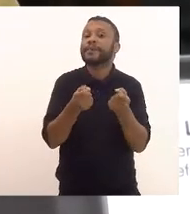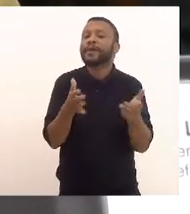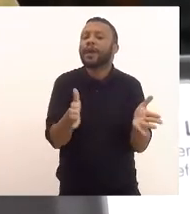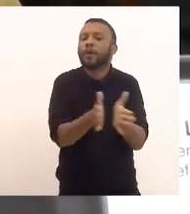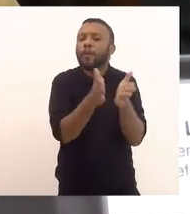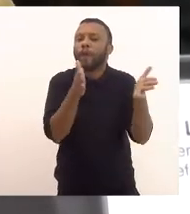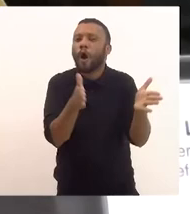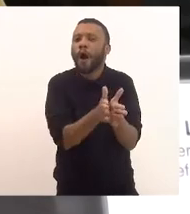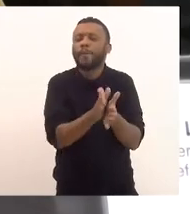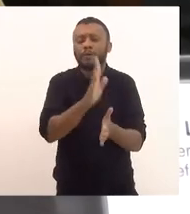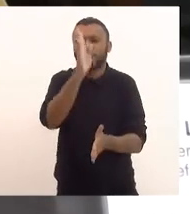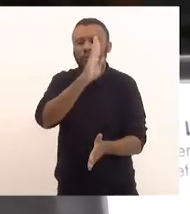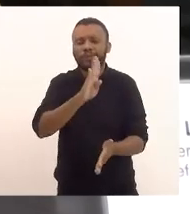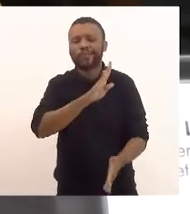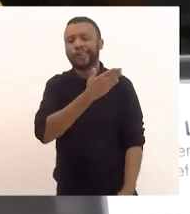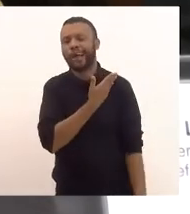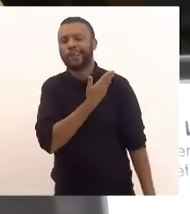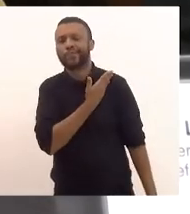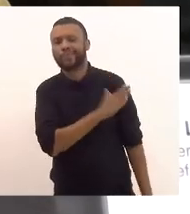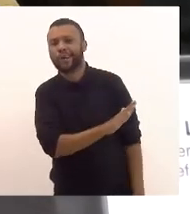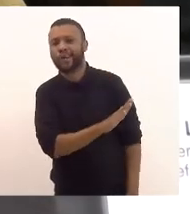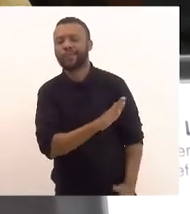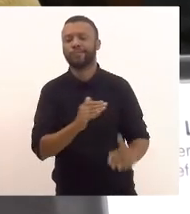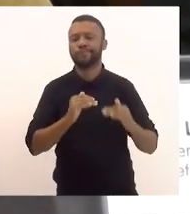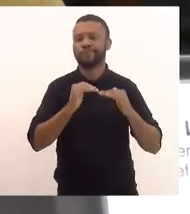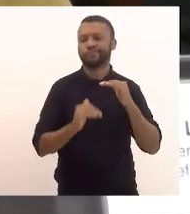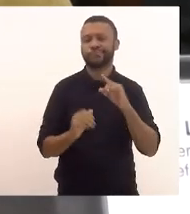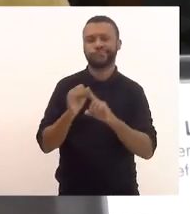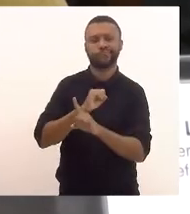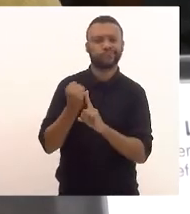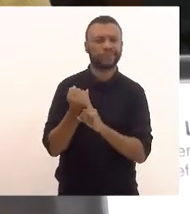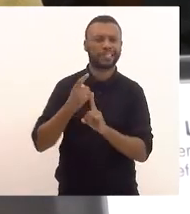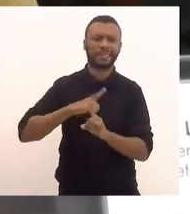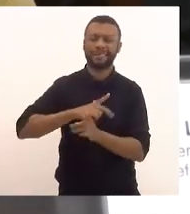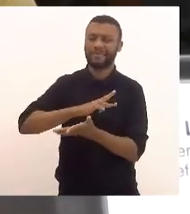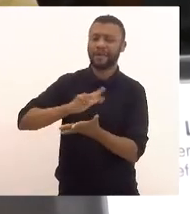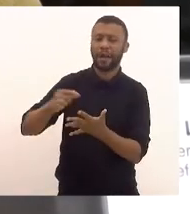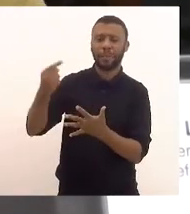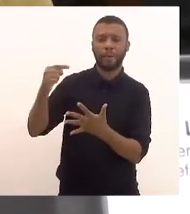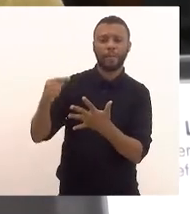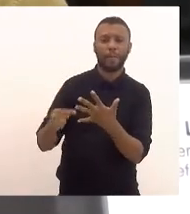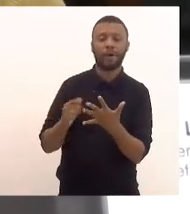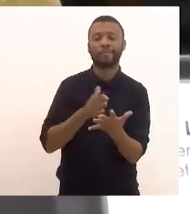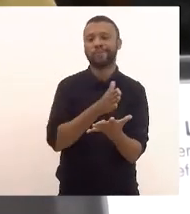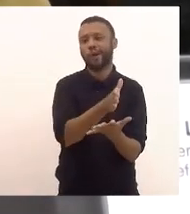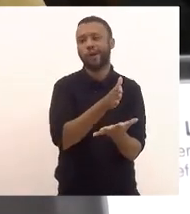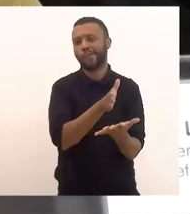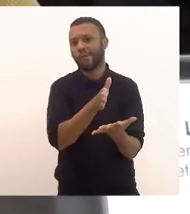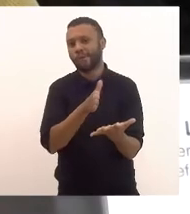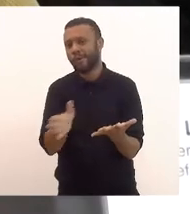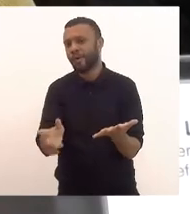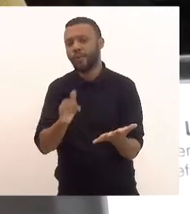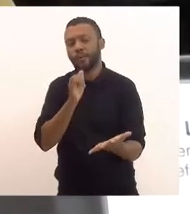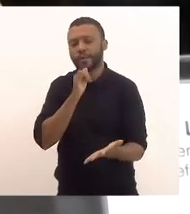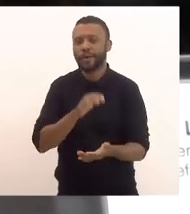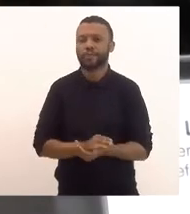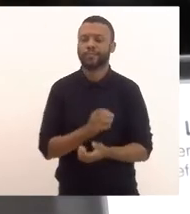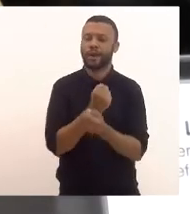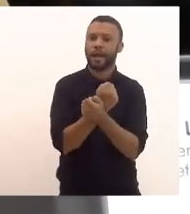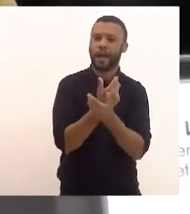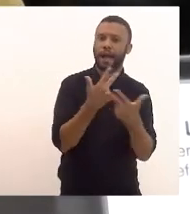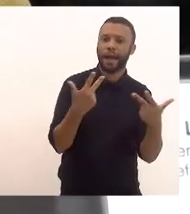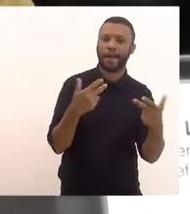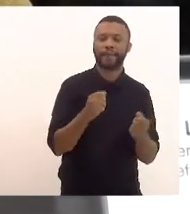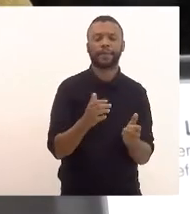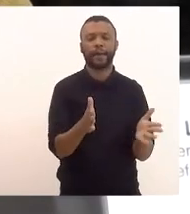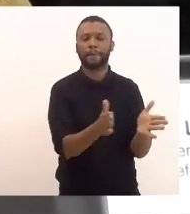exclusão e desigualdade sociais decorrem de tantos fatores interseccionais raça classe idade